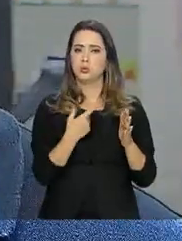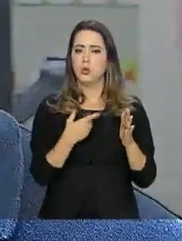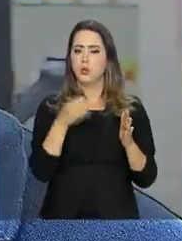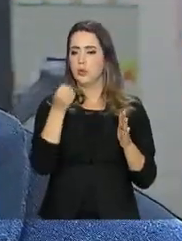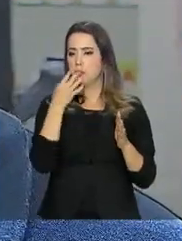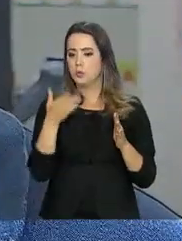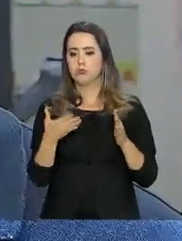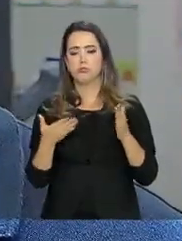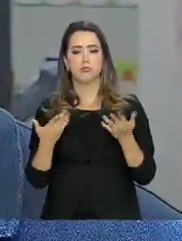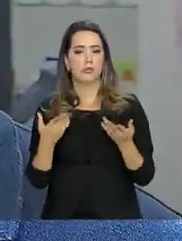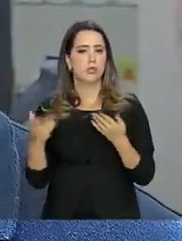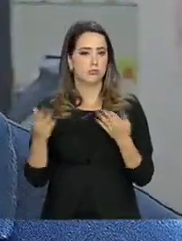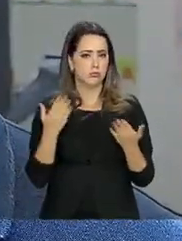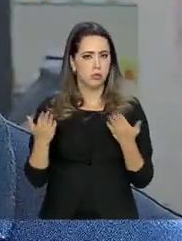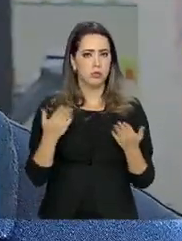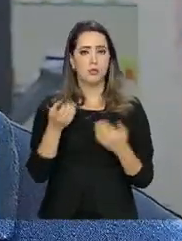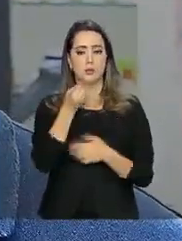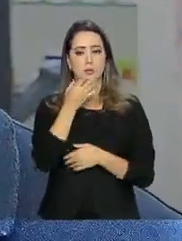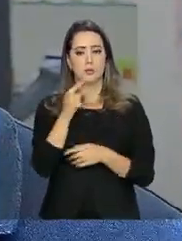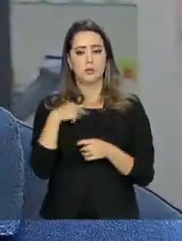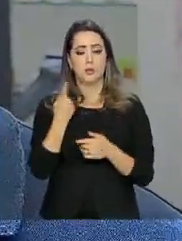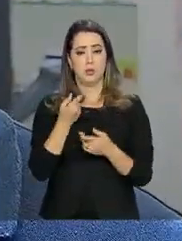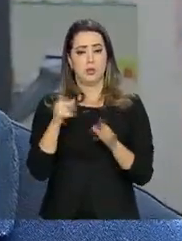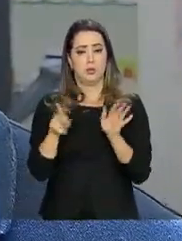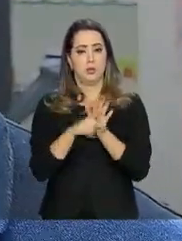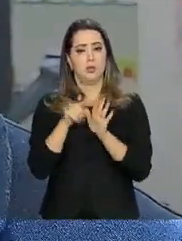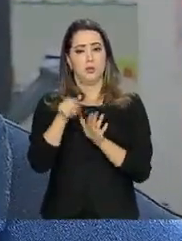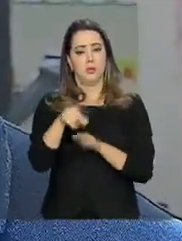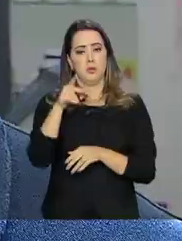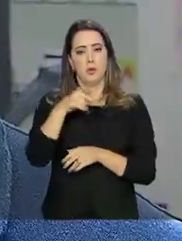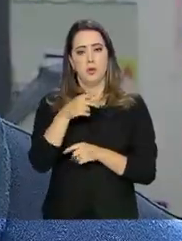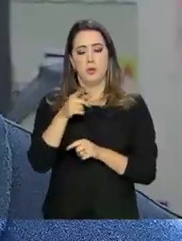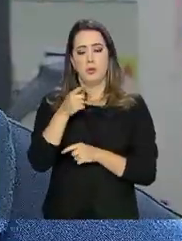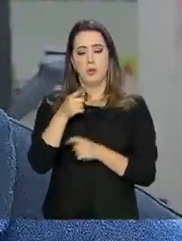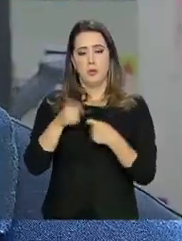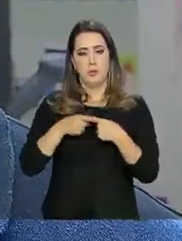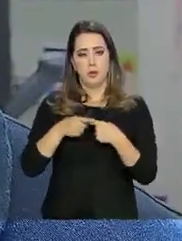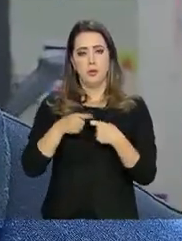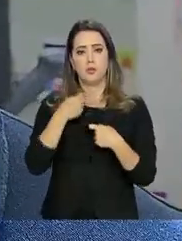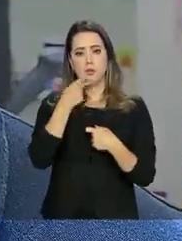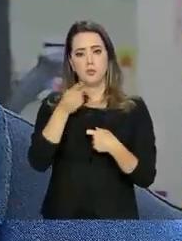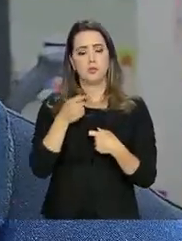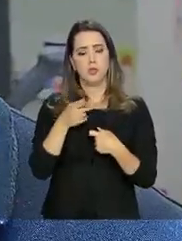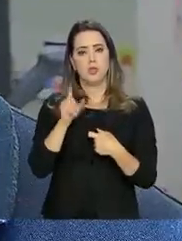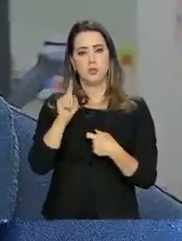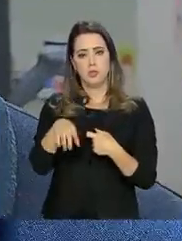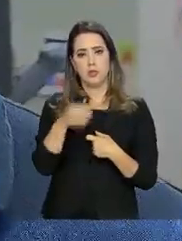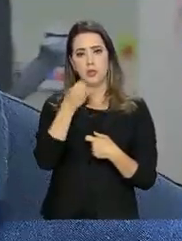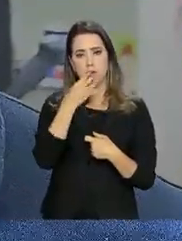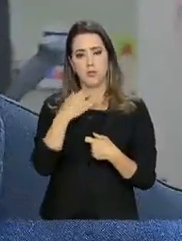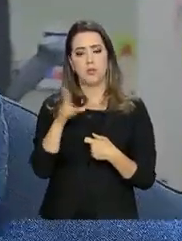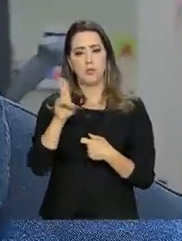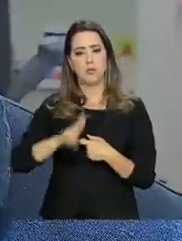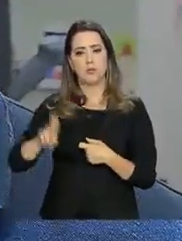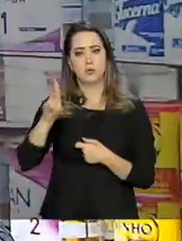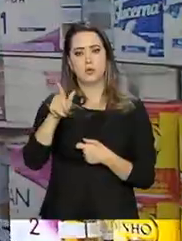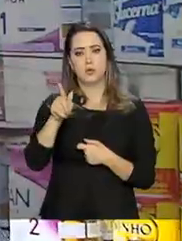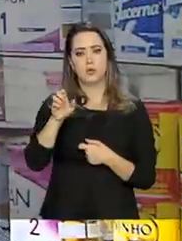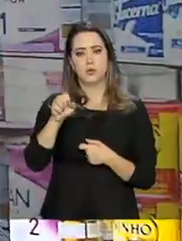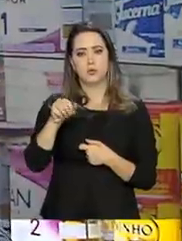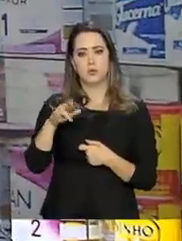pra gente né e muitas vezes a própria indicação médica às vezes nem recomenda usar o genérico